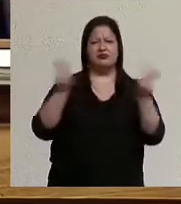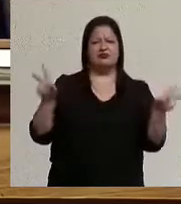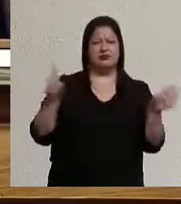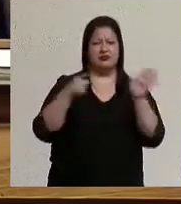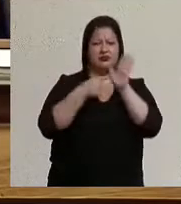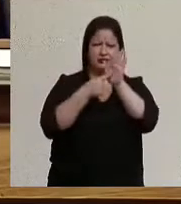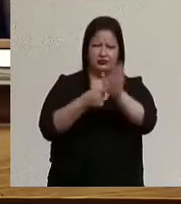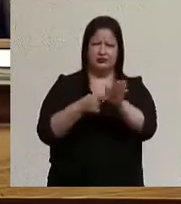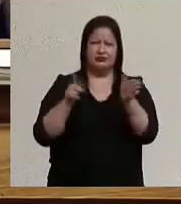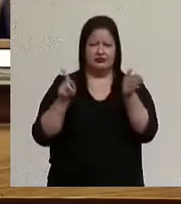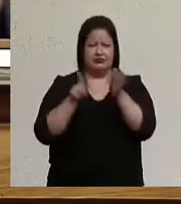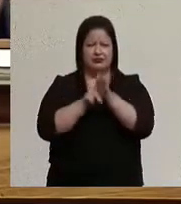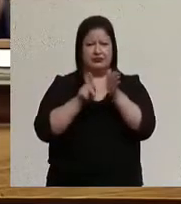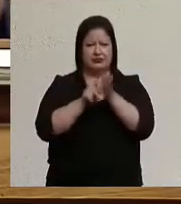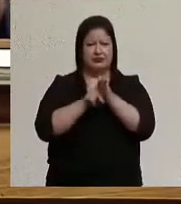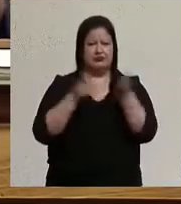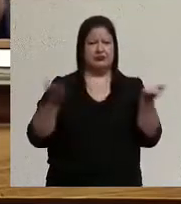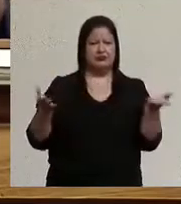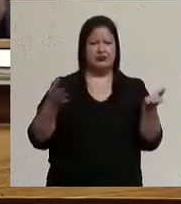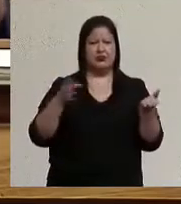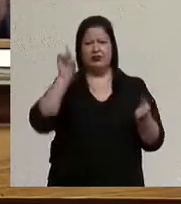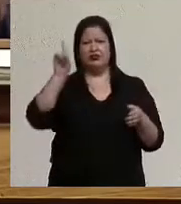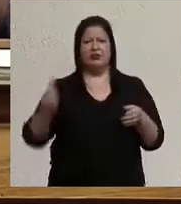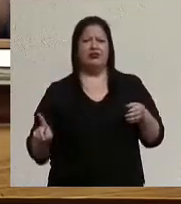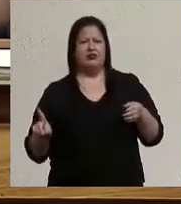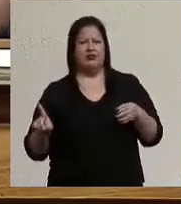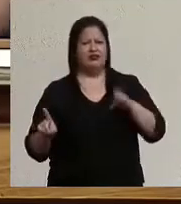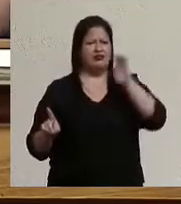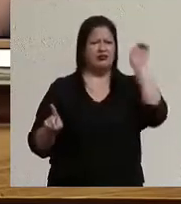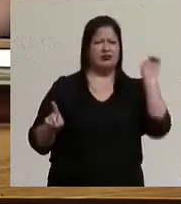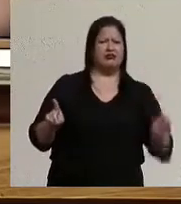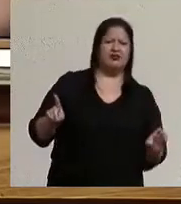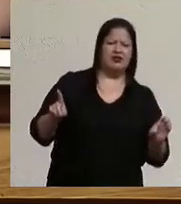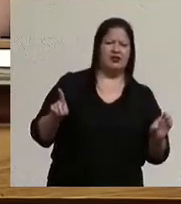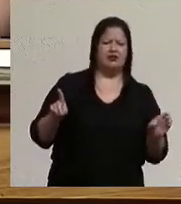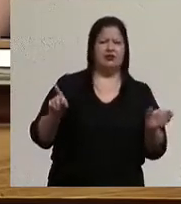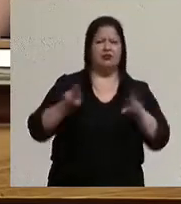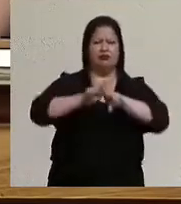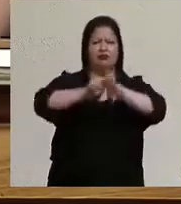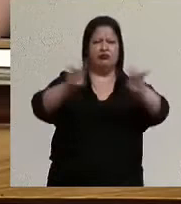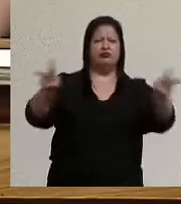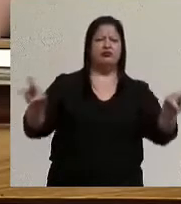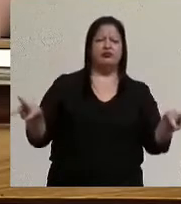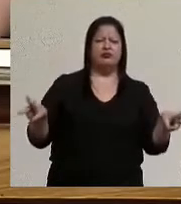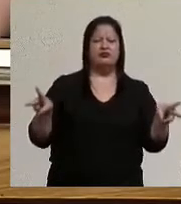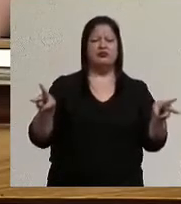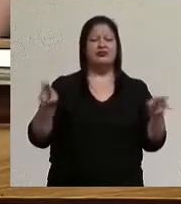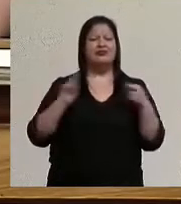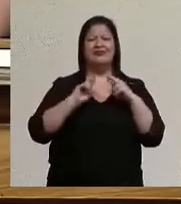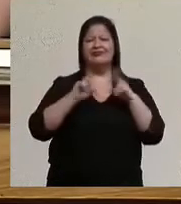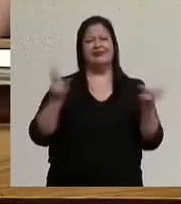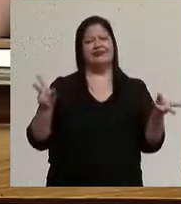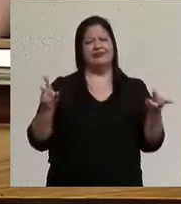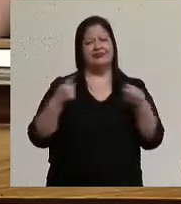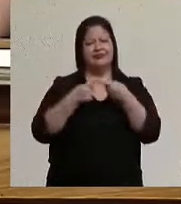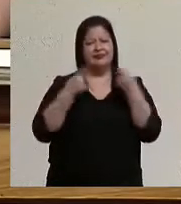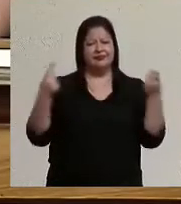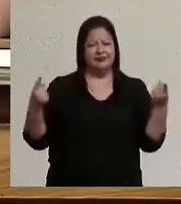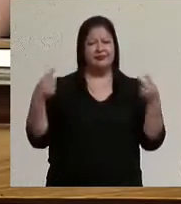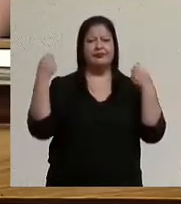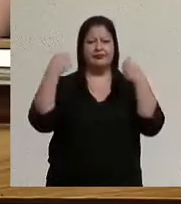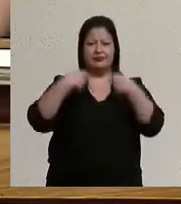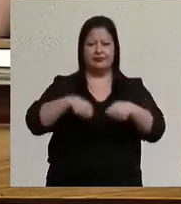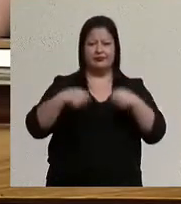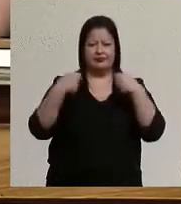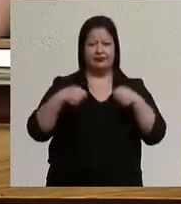por essa onda de direita ao extremo esquerdo ao extrema aquela coisa toda mas eu acho que